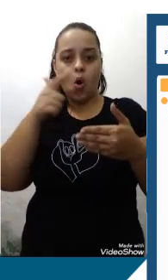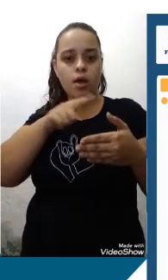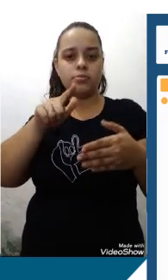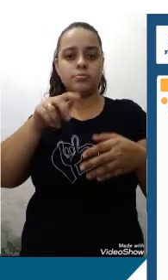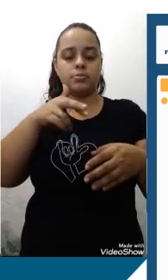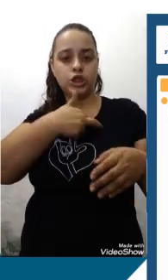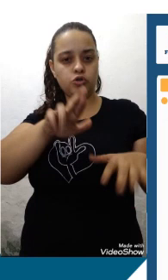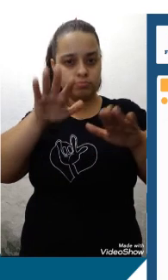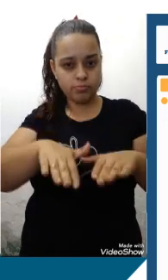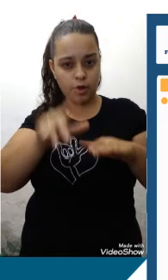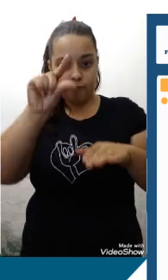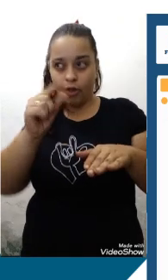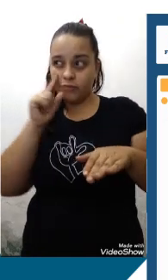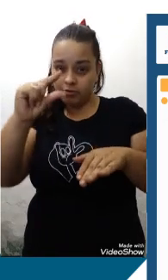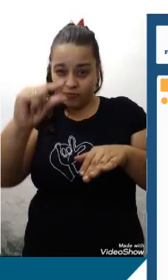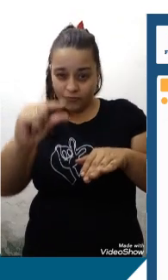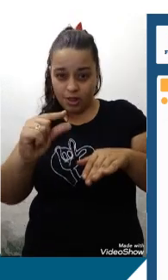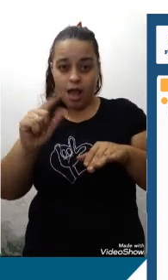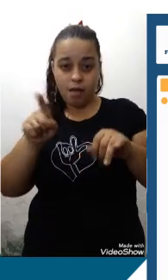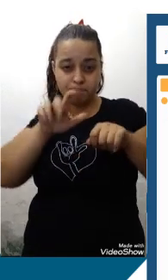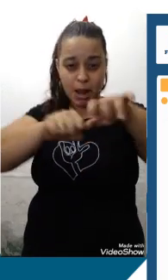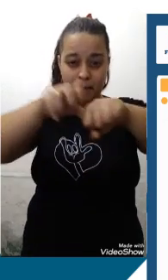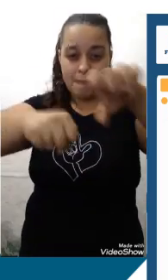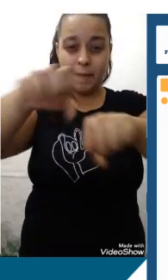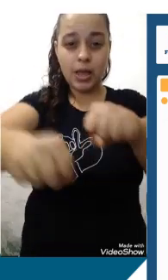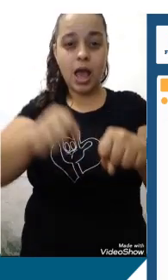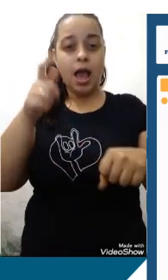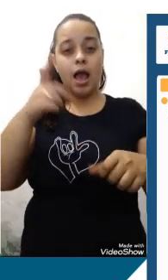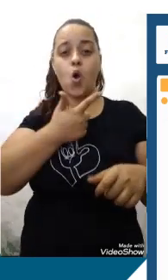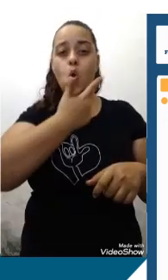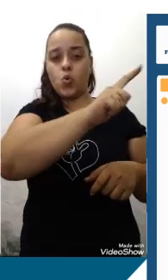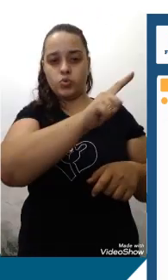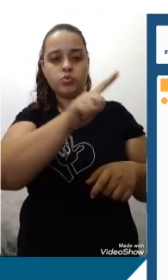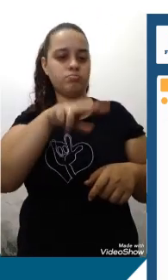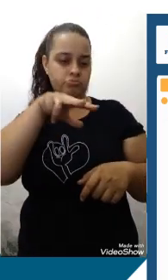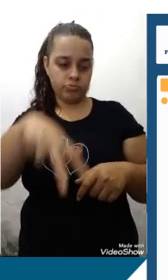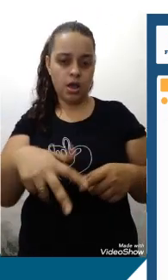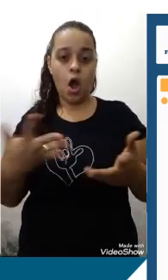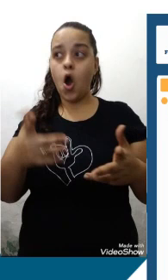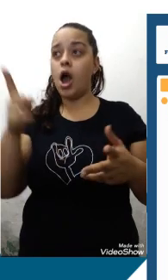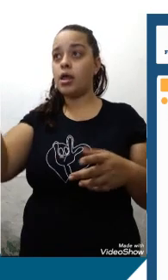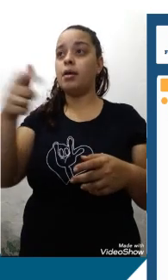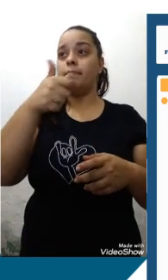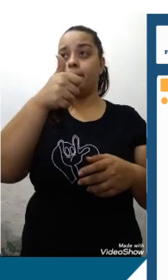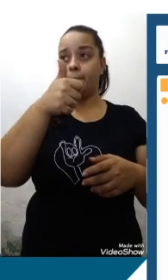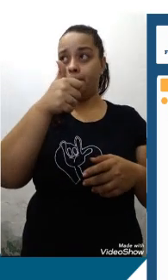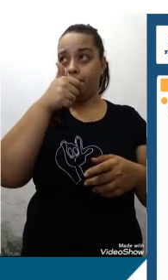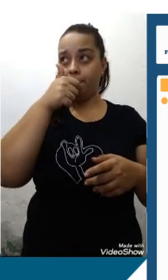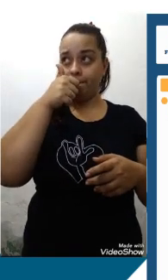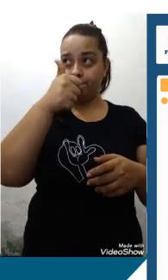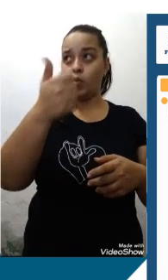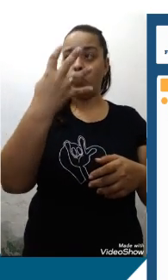avançando sobre os muçulmanos. Esse conflito, no entanto, vai continuar até 1492, quando então os muçulmanos vão ser finalmente expulsos da